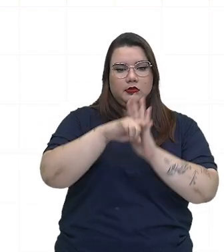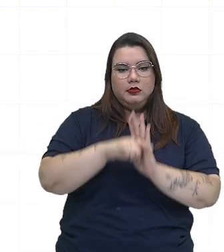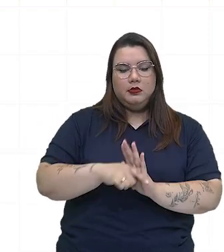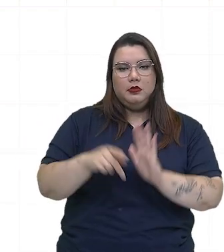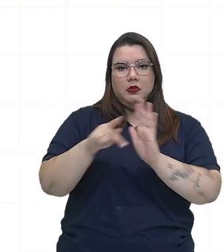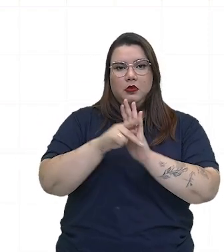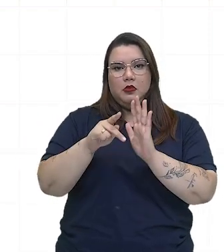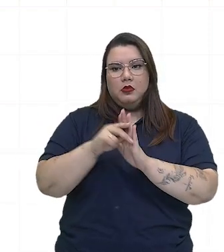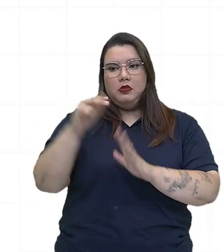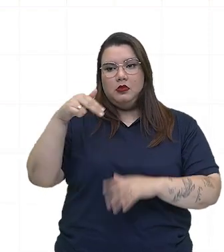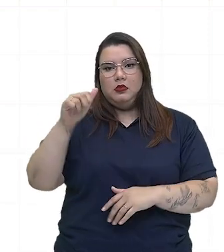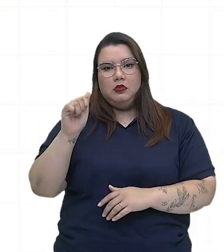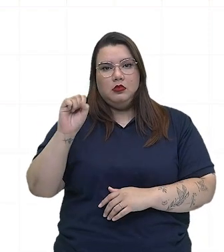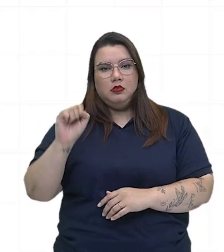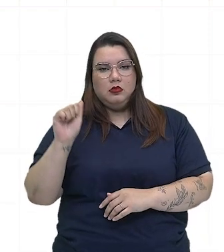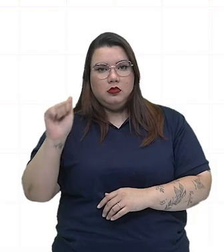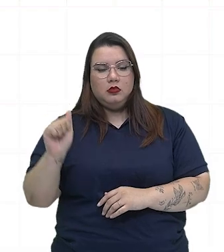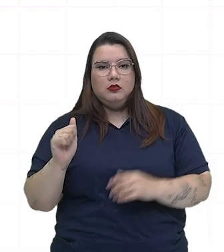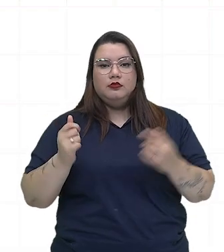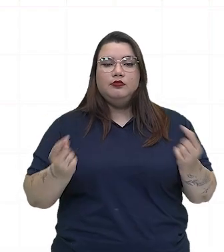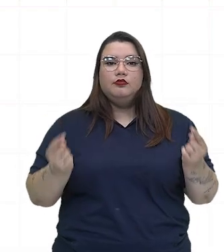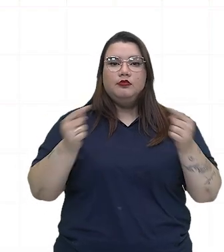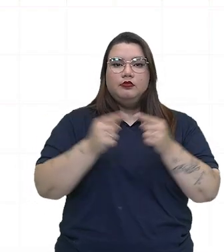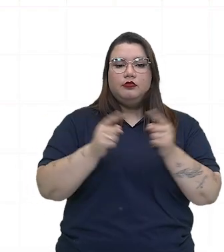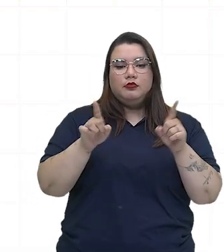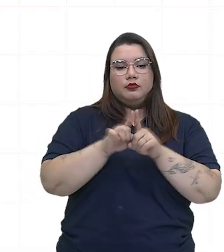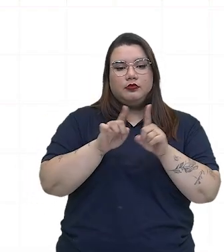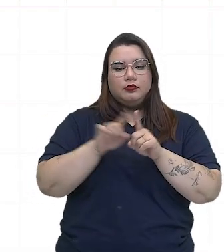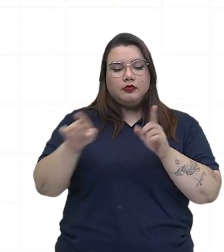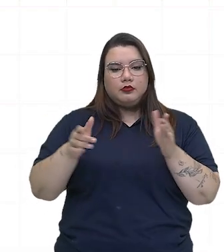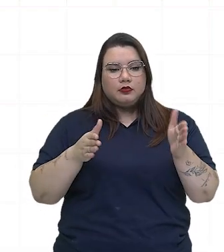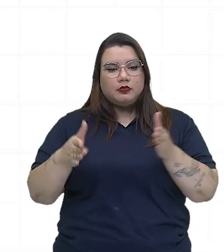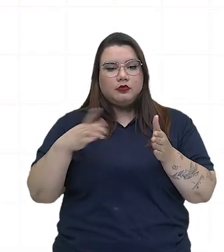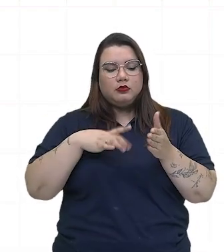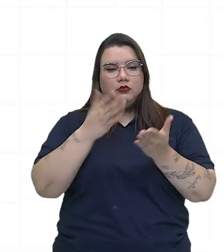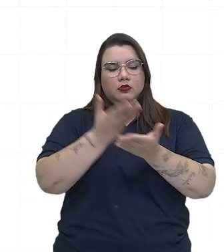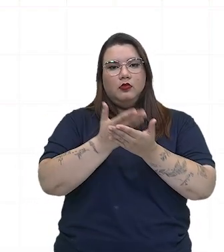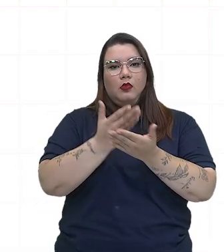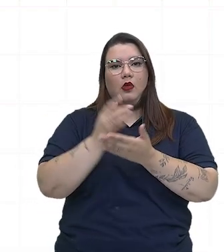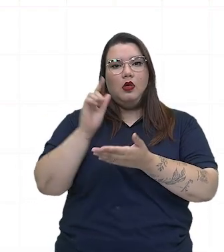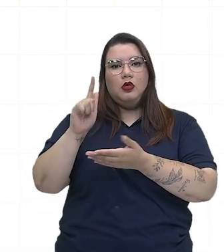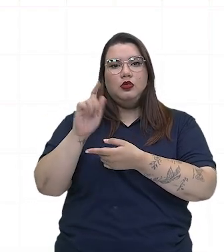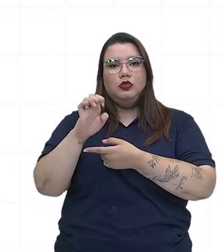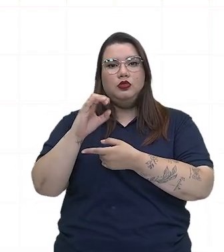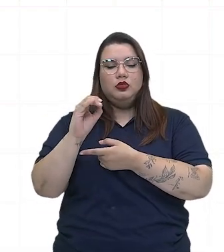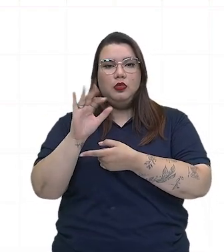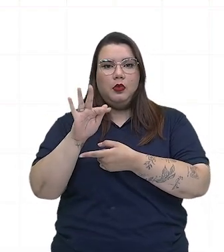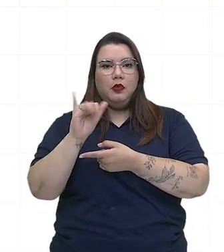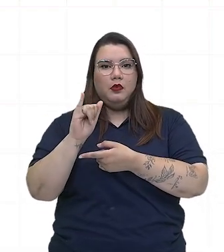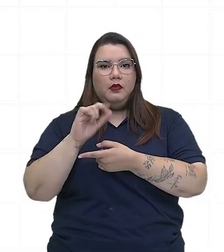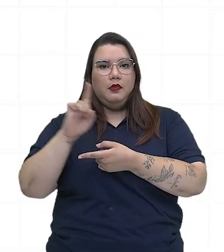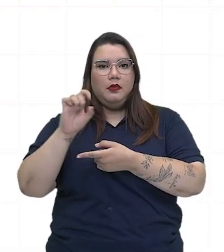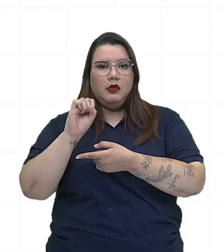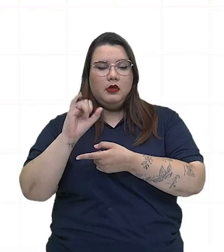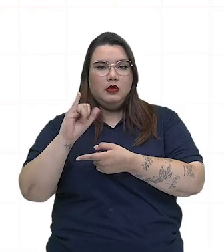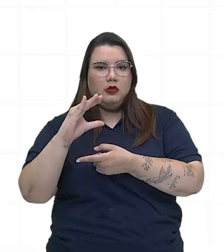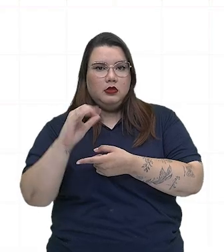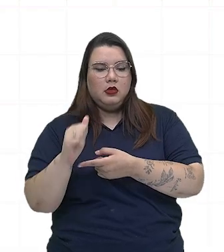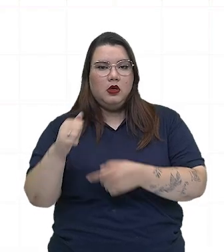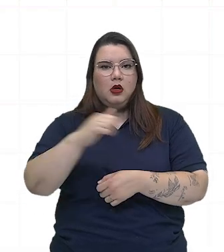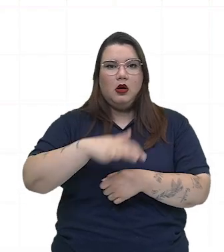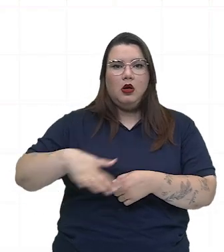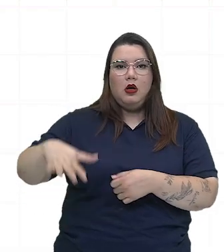da NASA, e aí nós temos, nesse momento, aí, a geofísica se tornando um campo